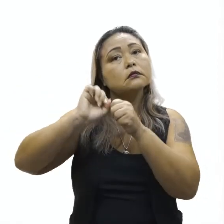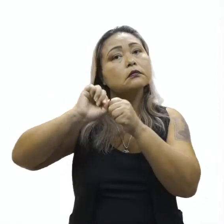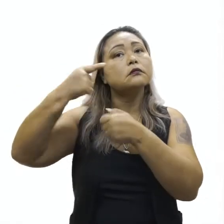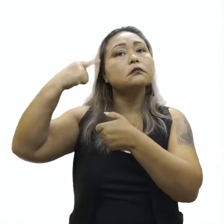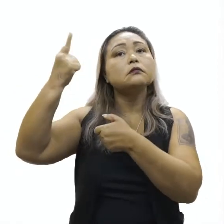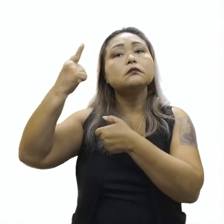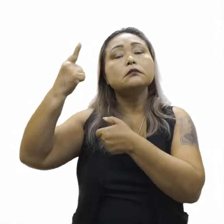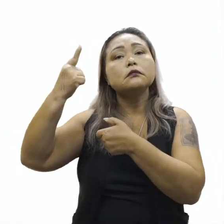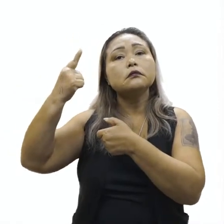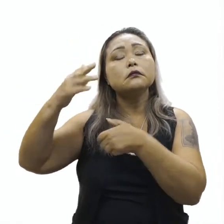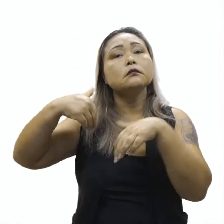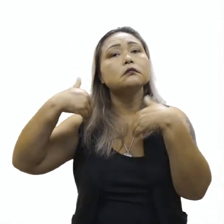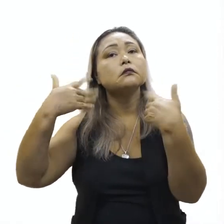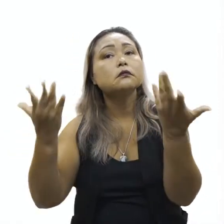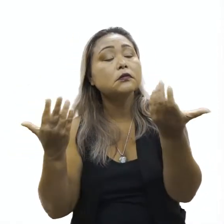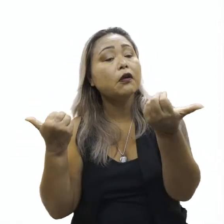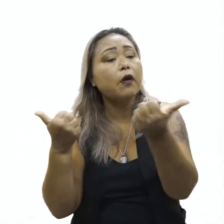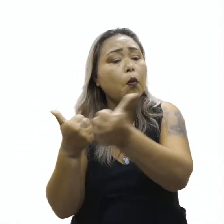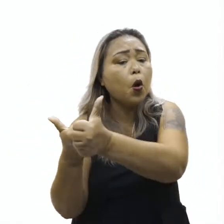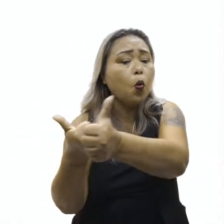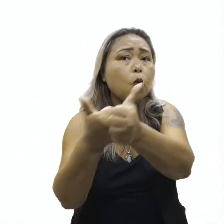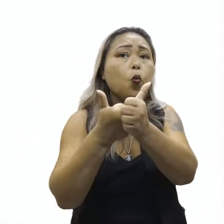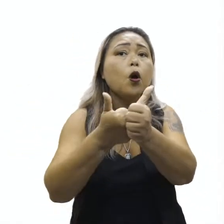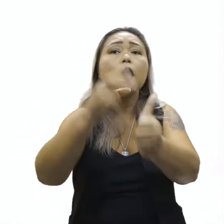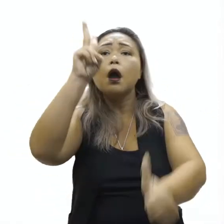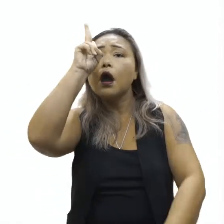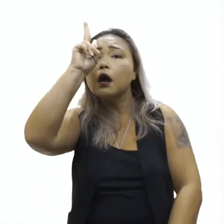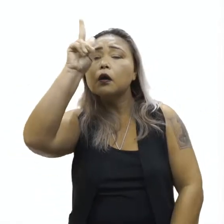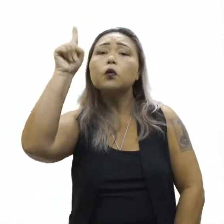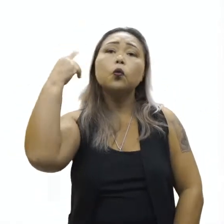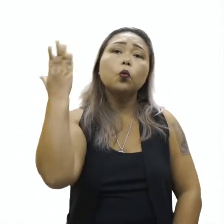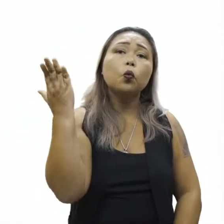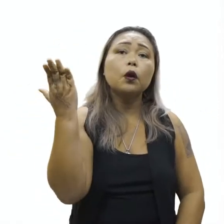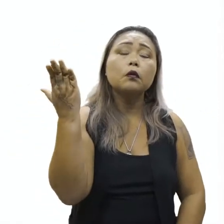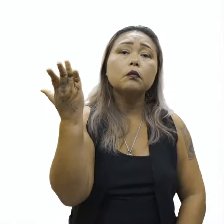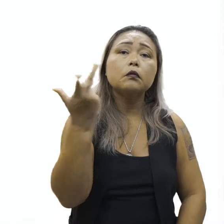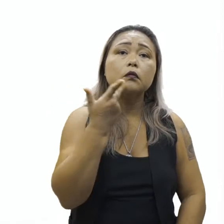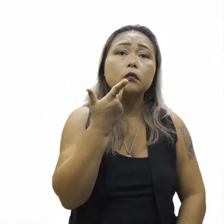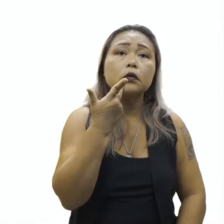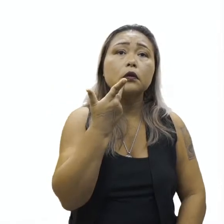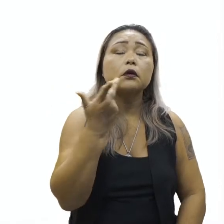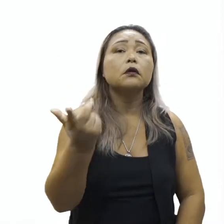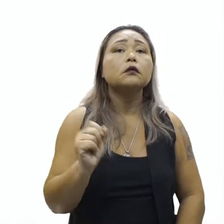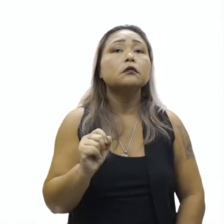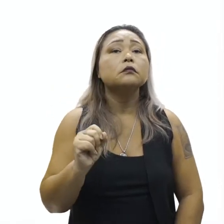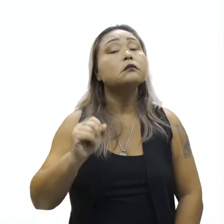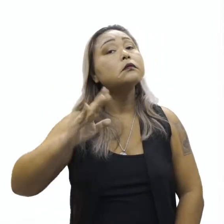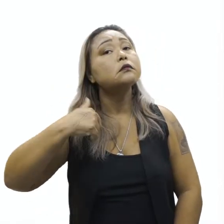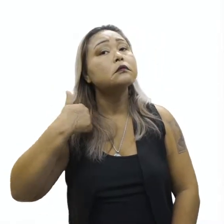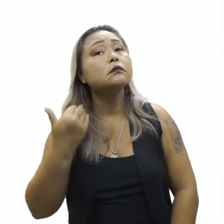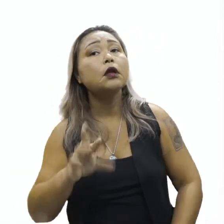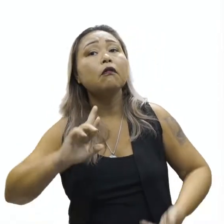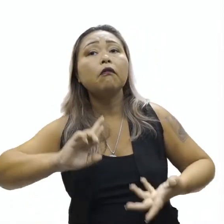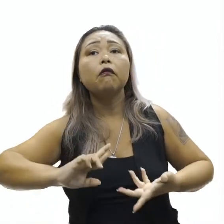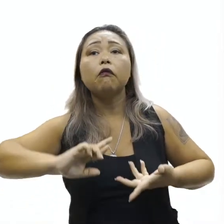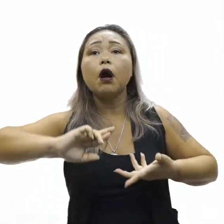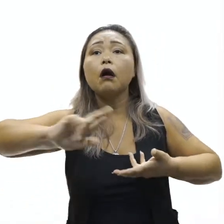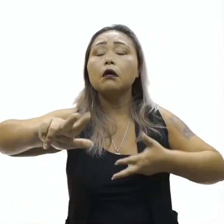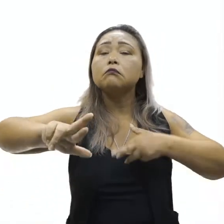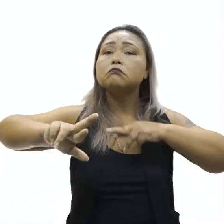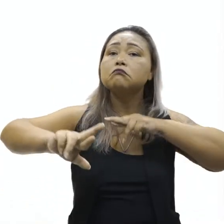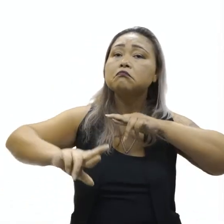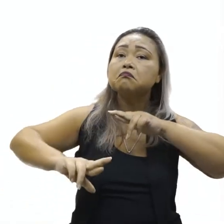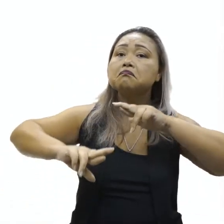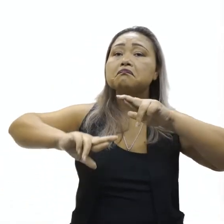vão acompanhadas dessa história que eu estou contando para vocês, né? Elas têm diferentes formas,